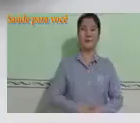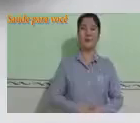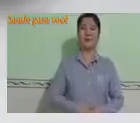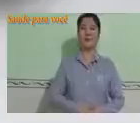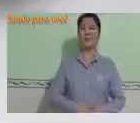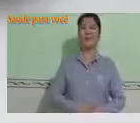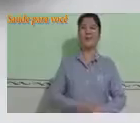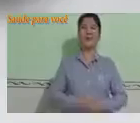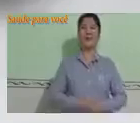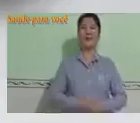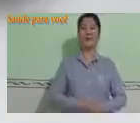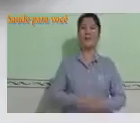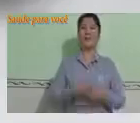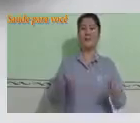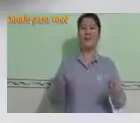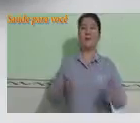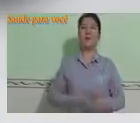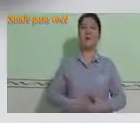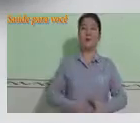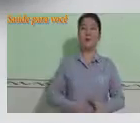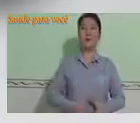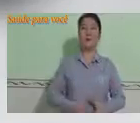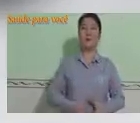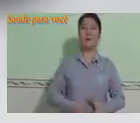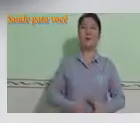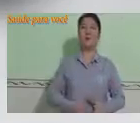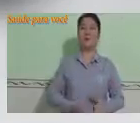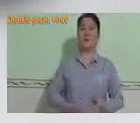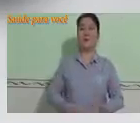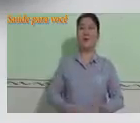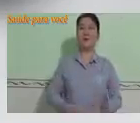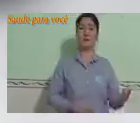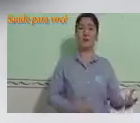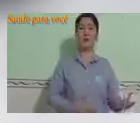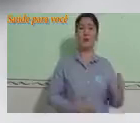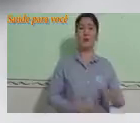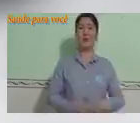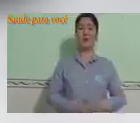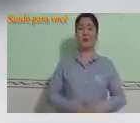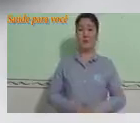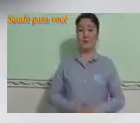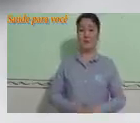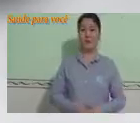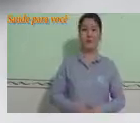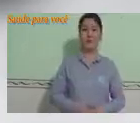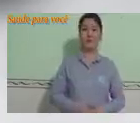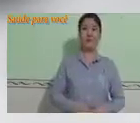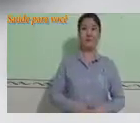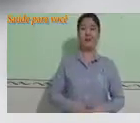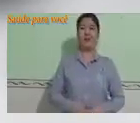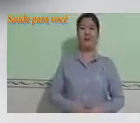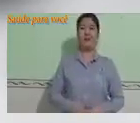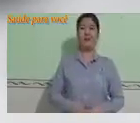CONSIDERDA uma prática perigosa, vírgula, POISAPL evitar a absorção da maior parte dos componentes químicos e